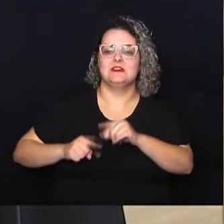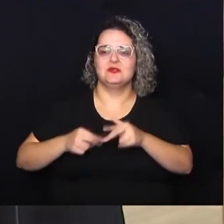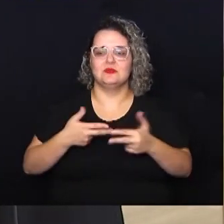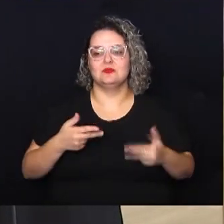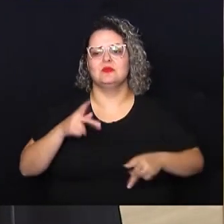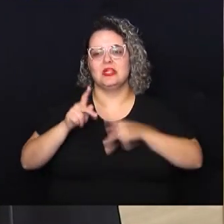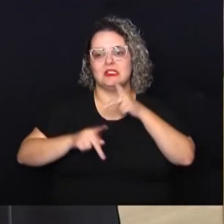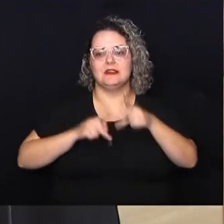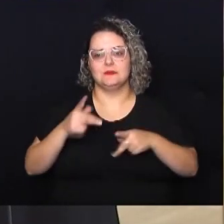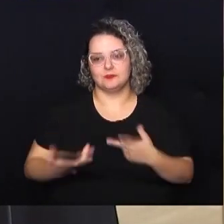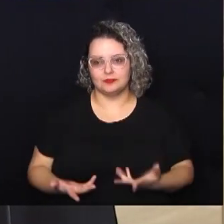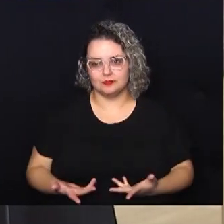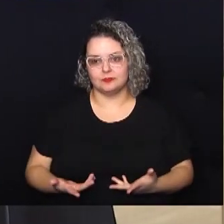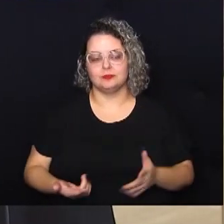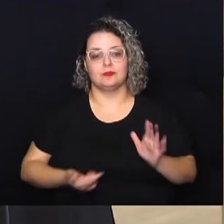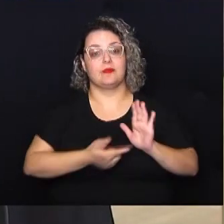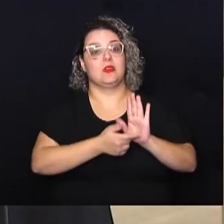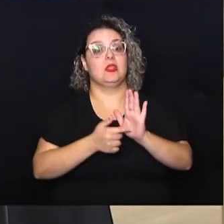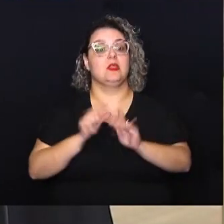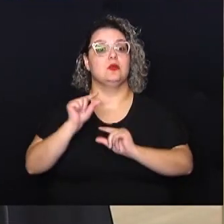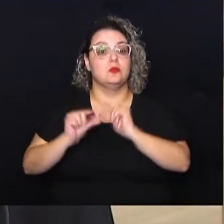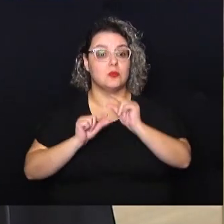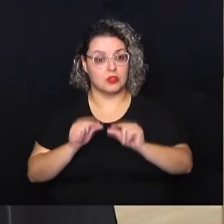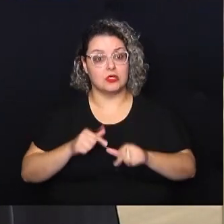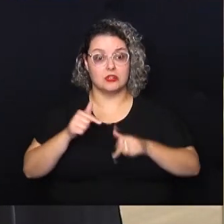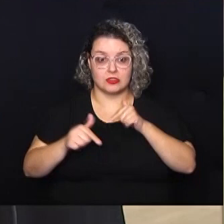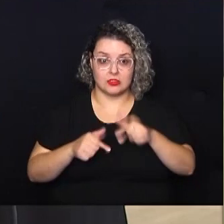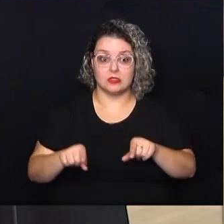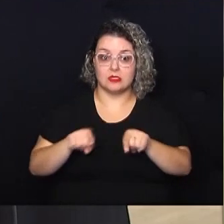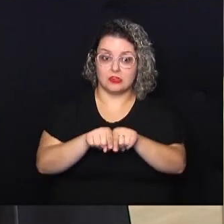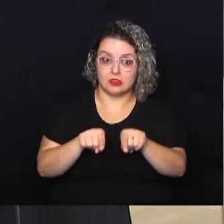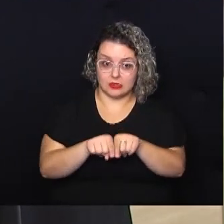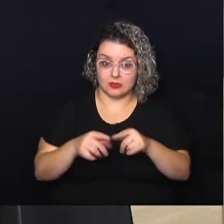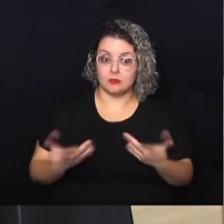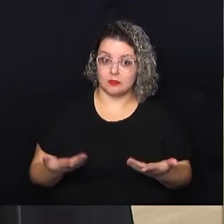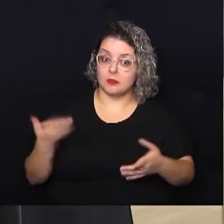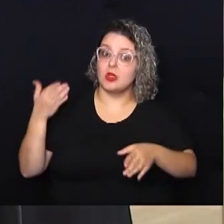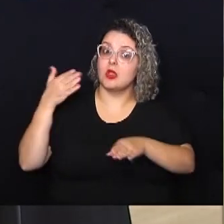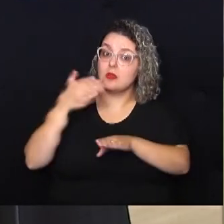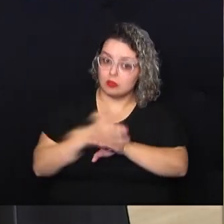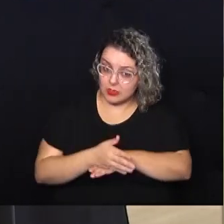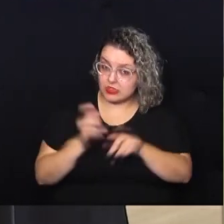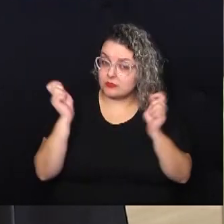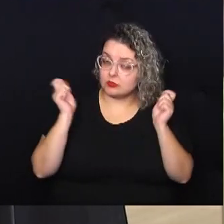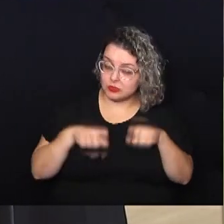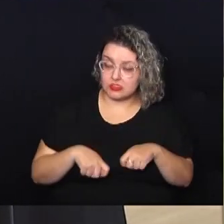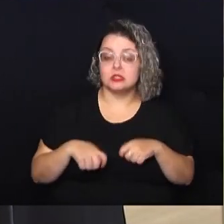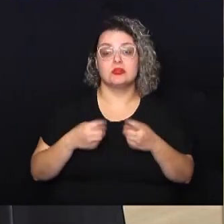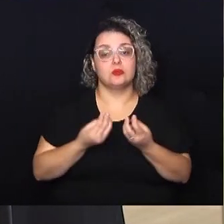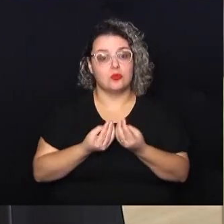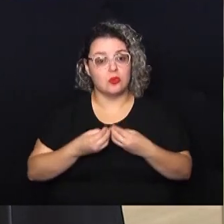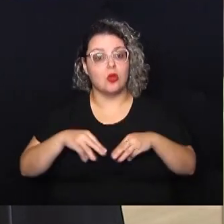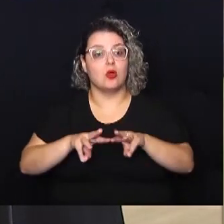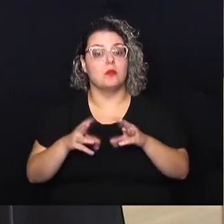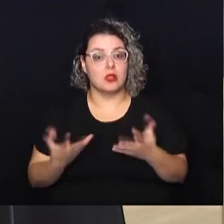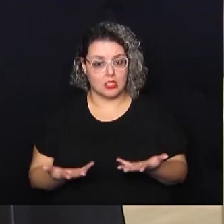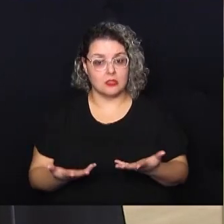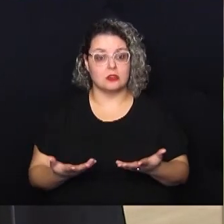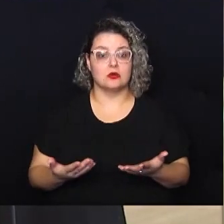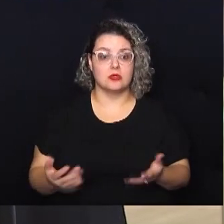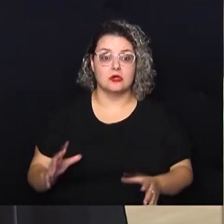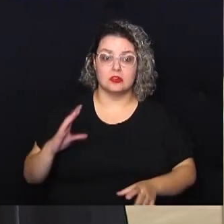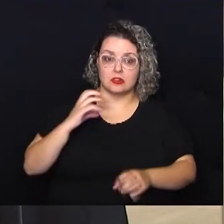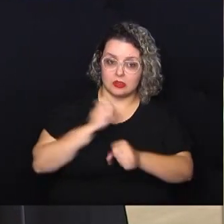população, expor um pouquinho do trabalho deles e também, né, para participar dessa capacitação, desse workshop que vai